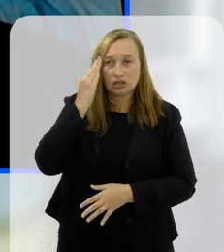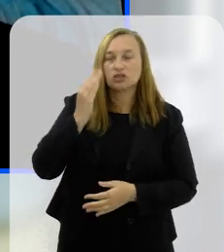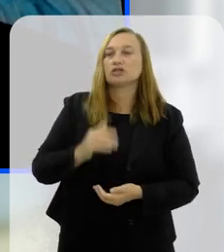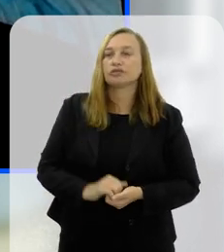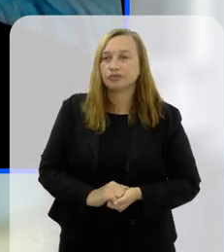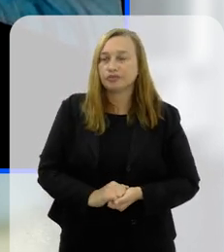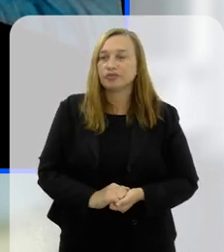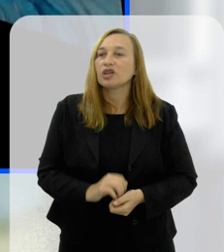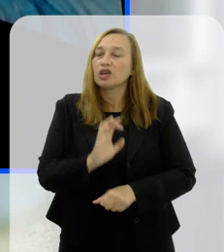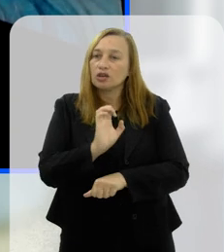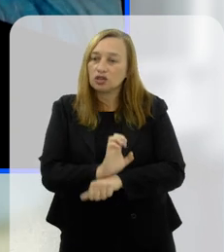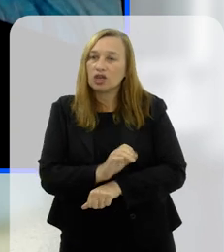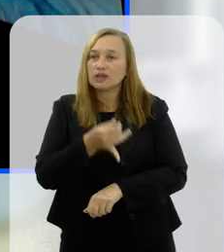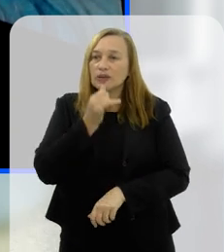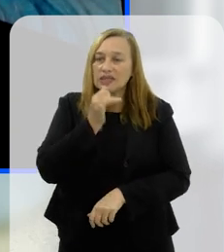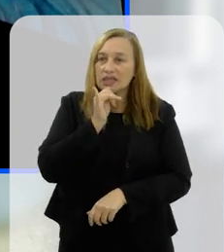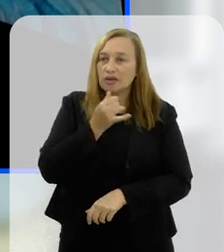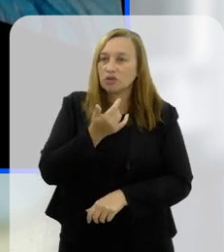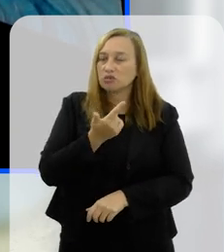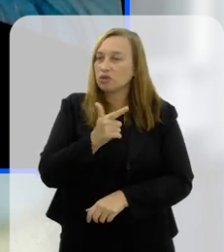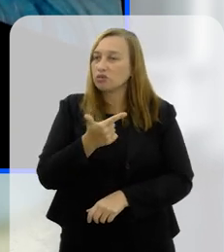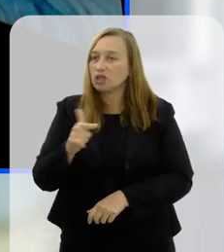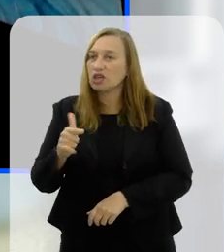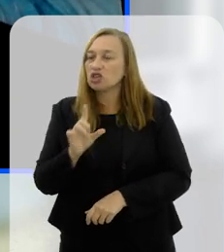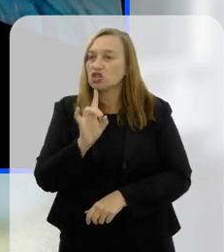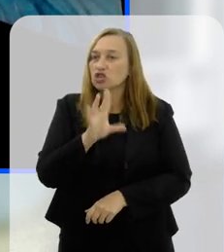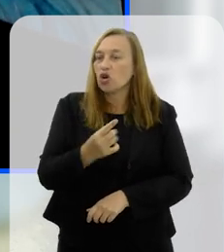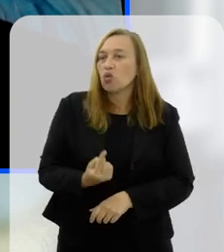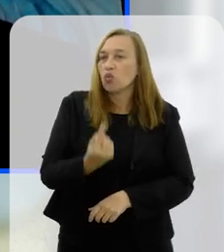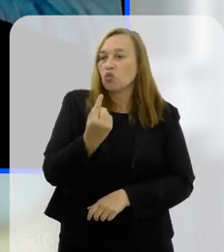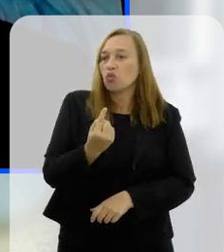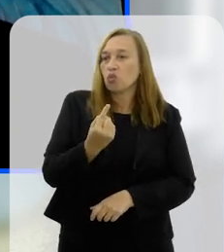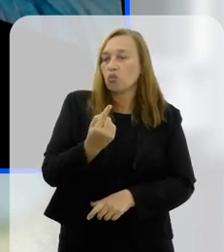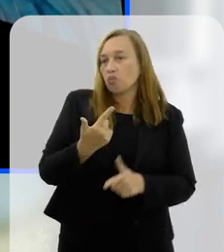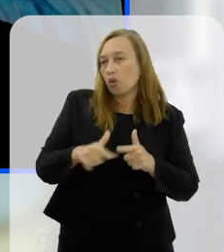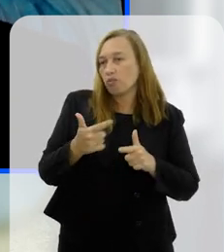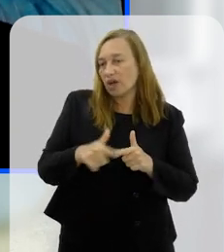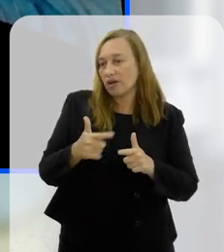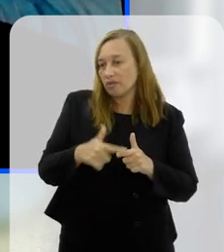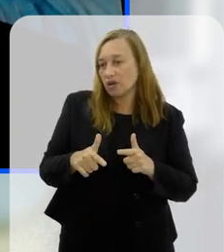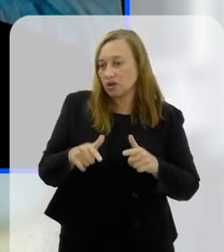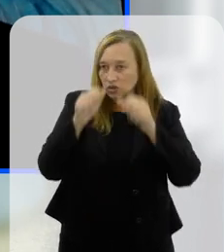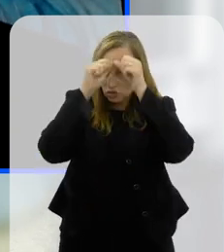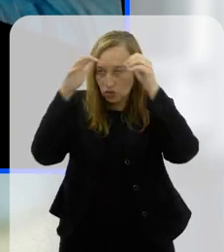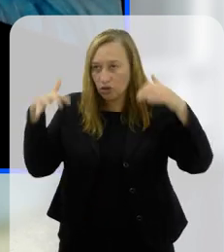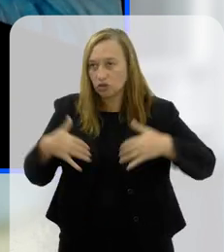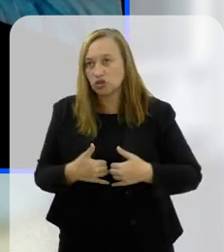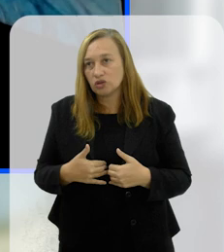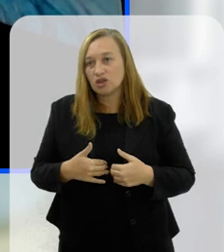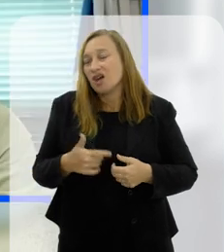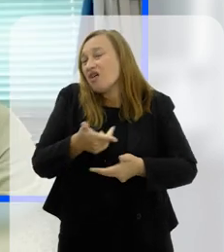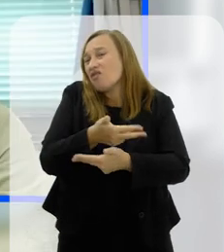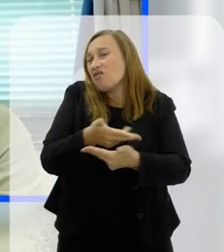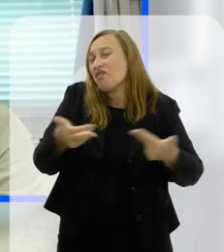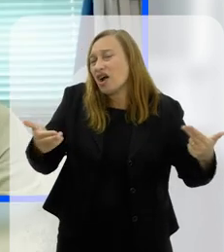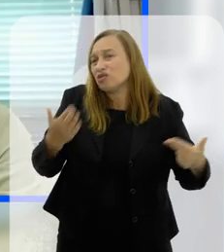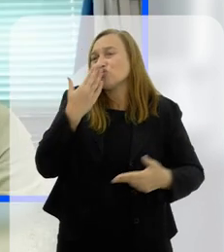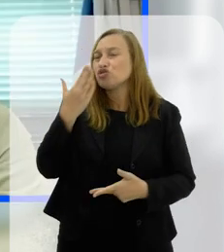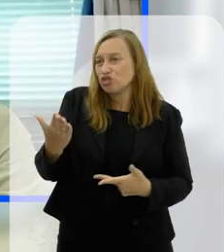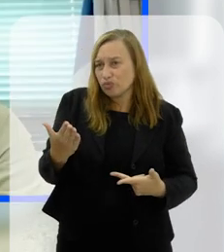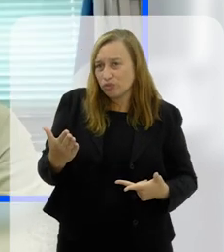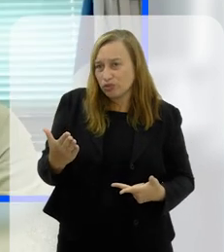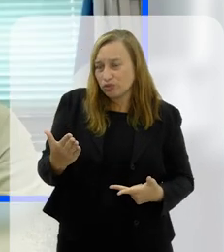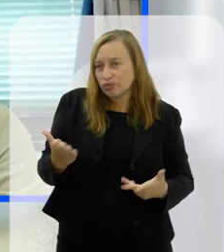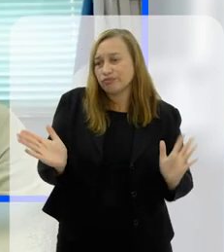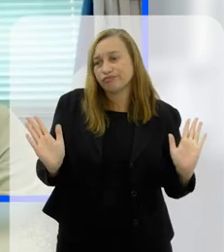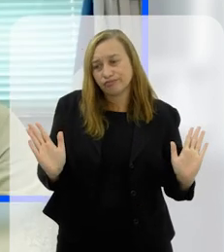que o que o um estado por exemplo não tem só como problema o a questão dos autistas é problema de